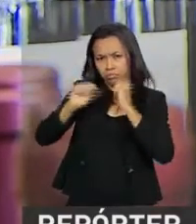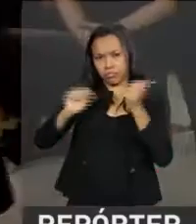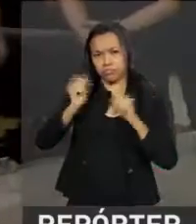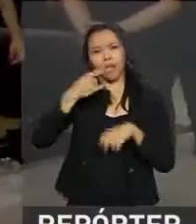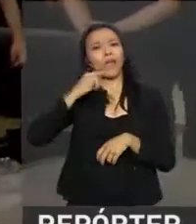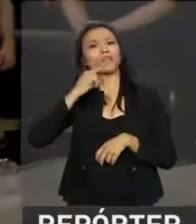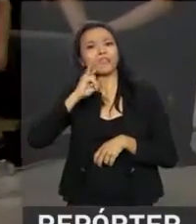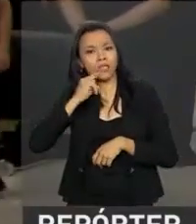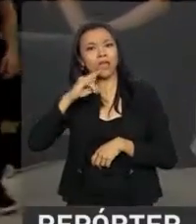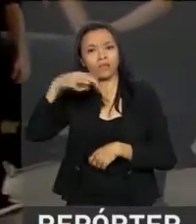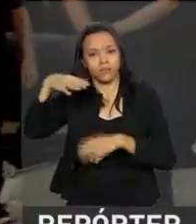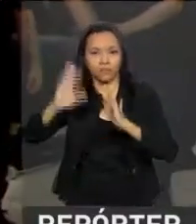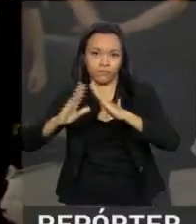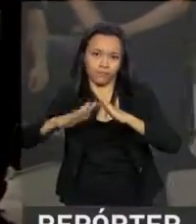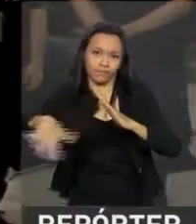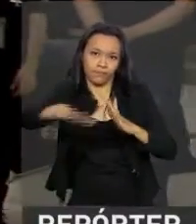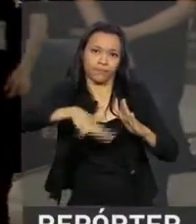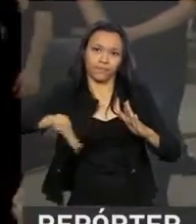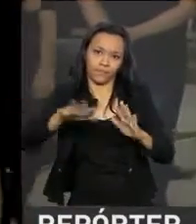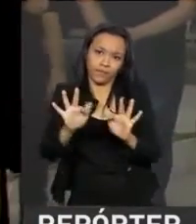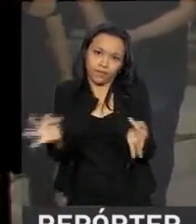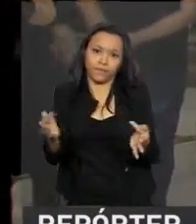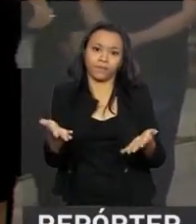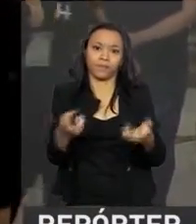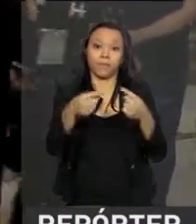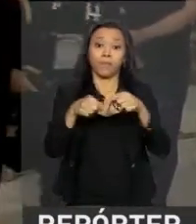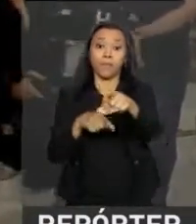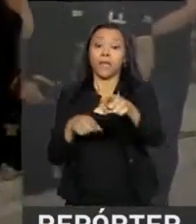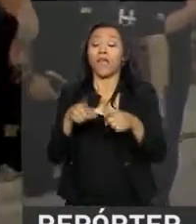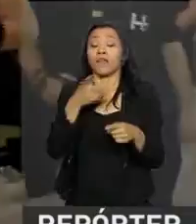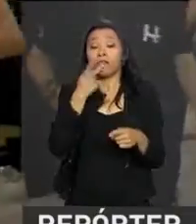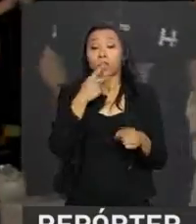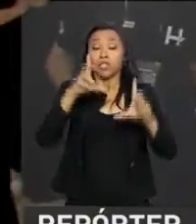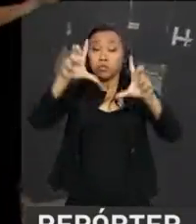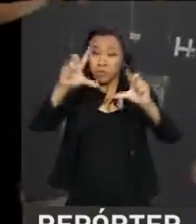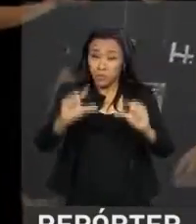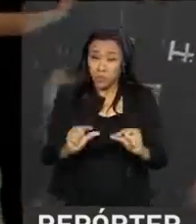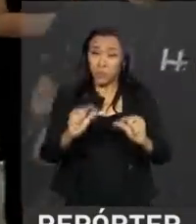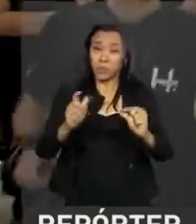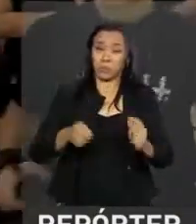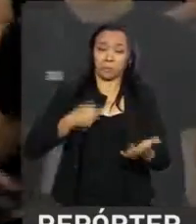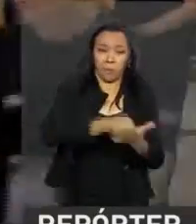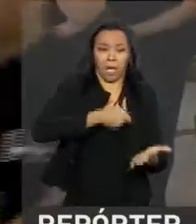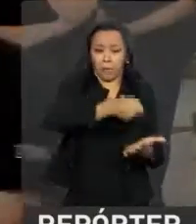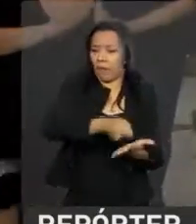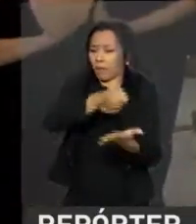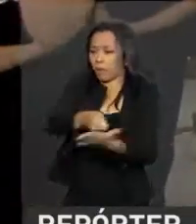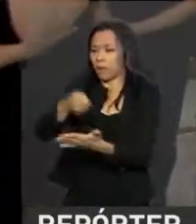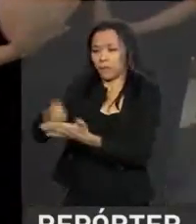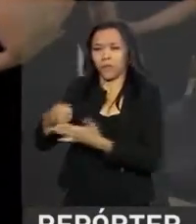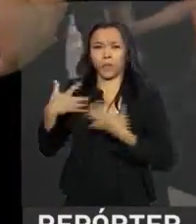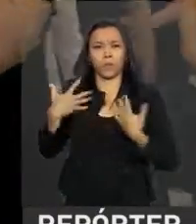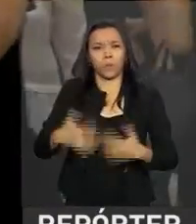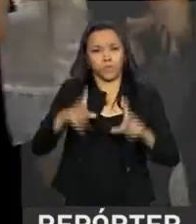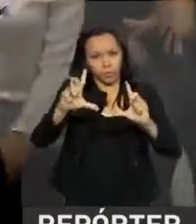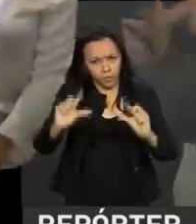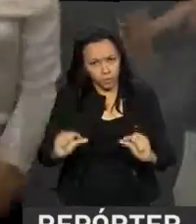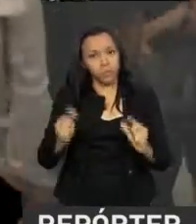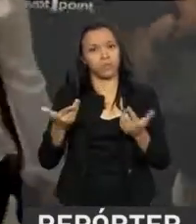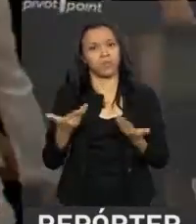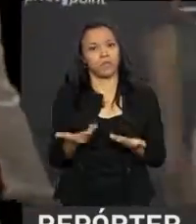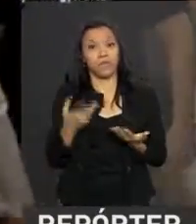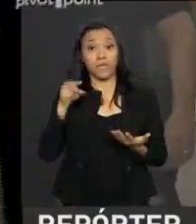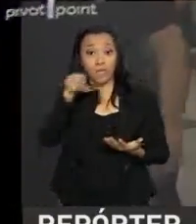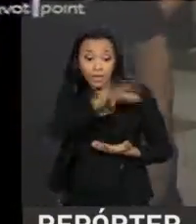cachaça. Facilita bastante, reduz bastante essa carga tributária e, com isso, o setor só tem